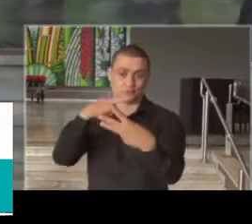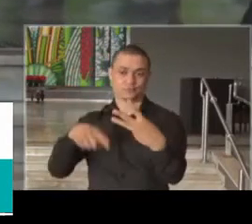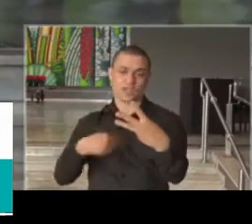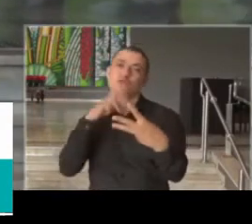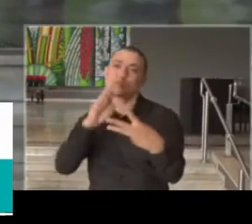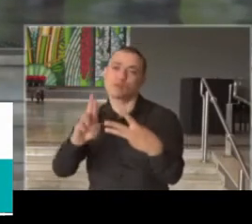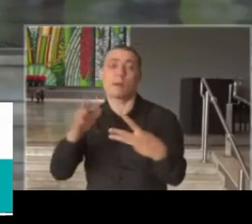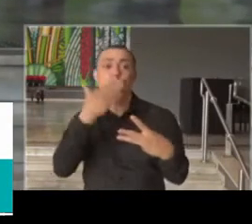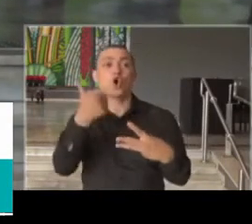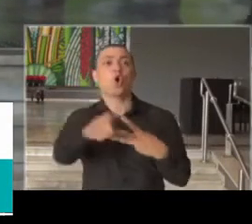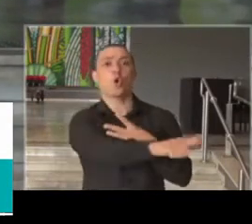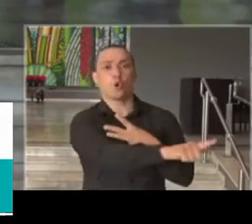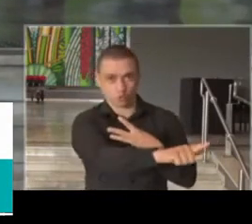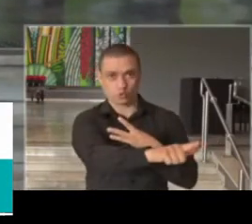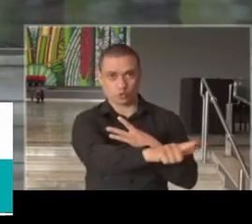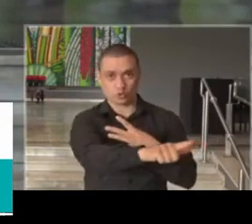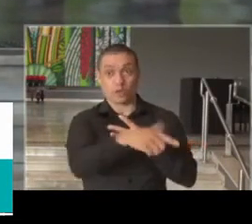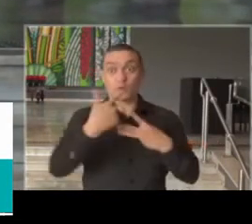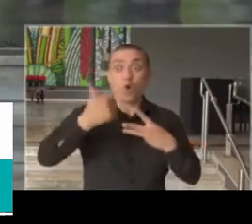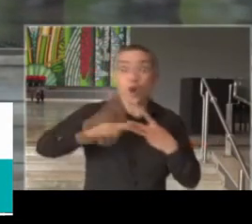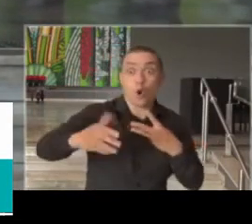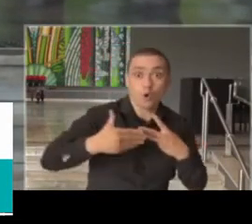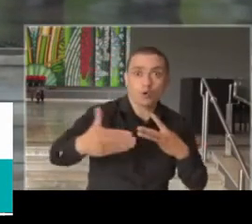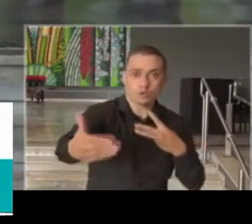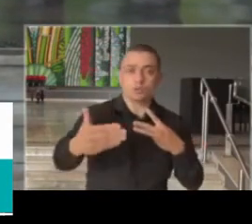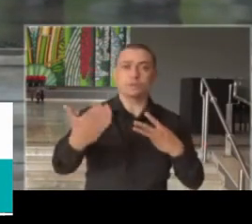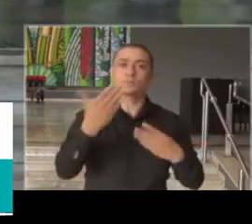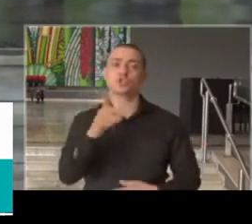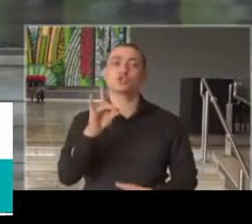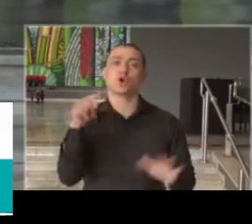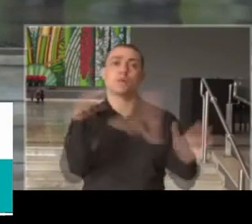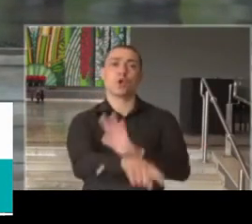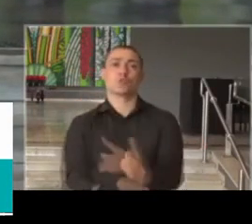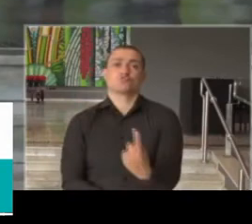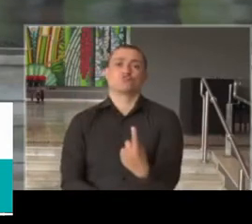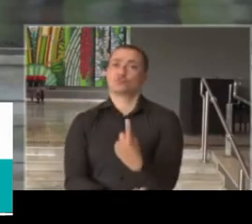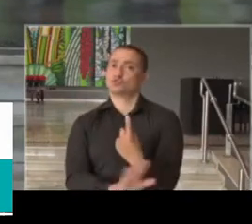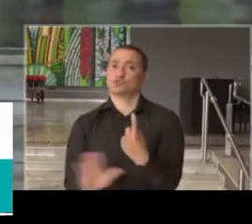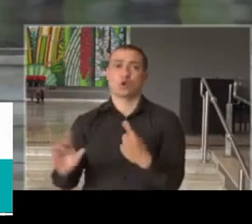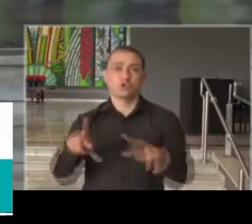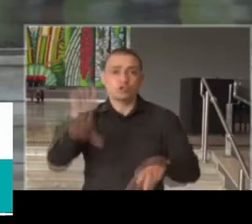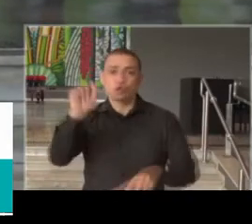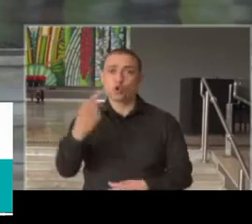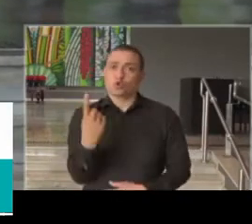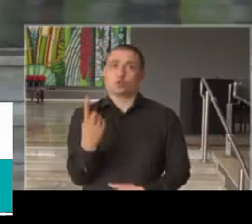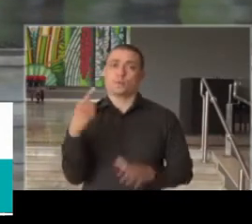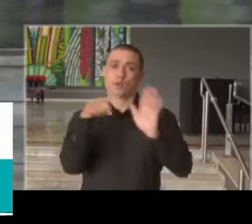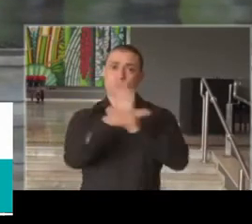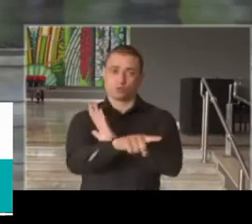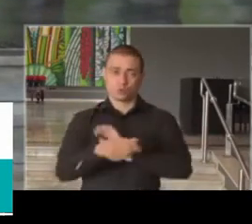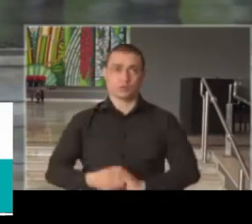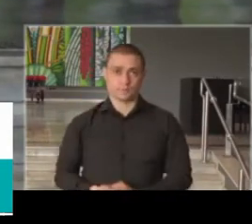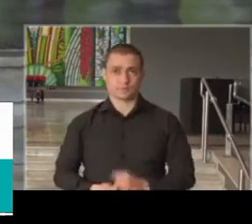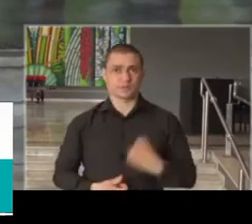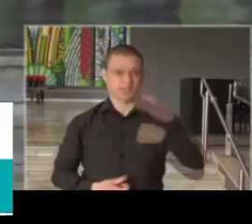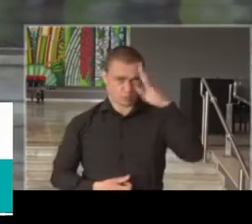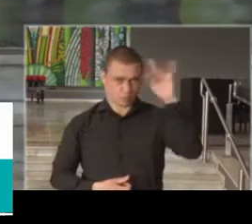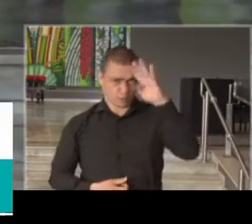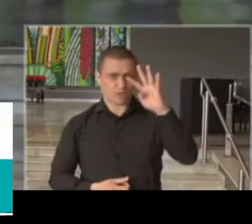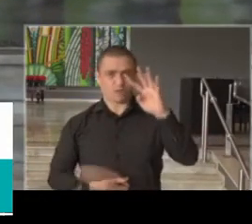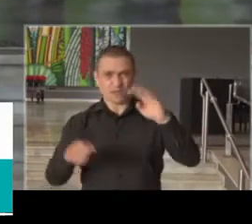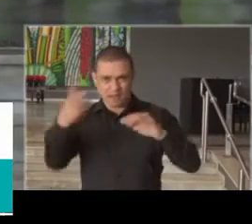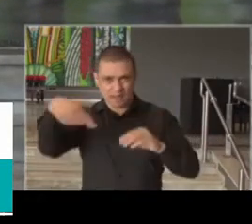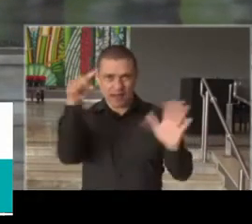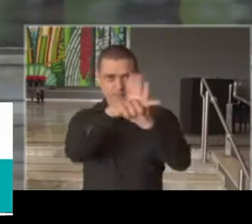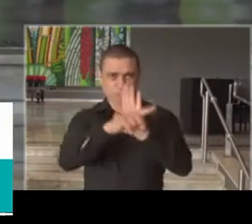mas vou pedir aos que seguirem na sequência as perguntas, por favor, escolham uma pergunta. Eu imagino que todas as